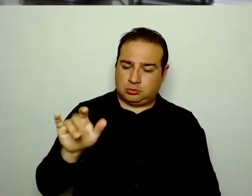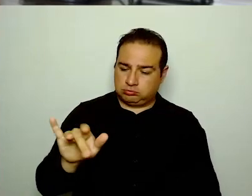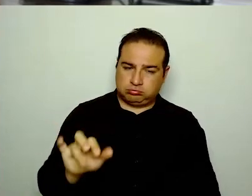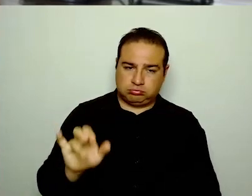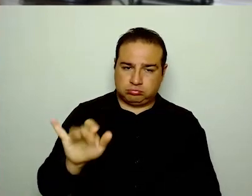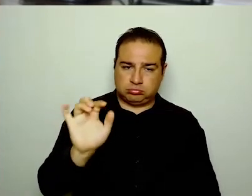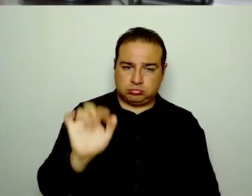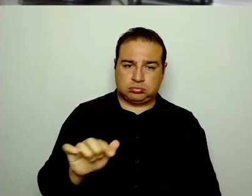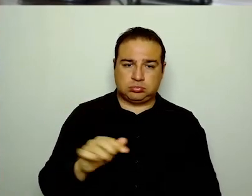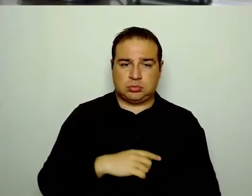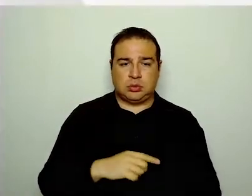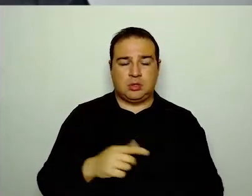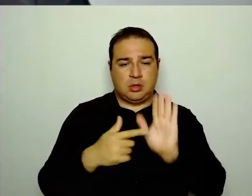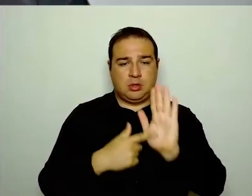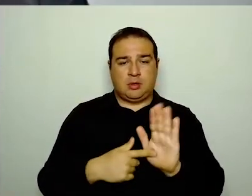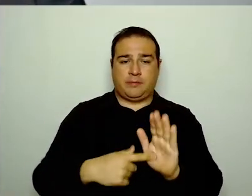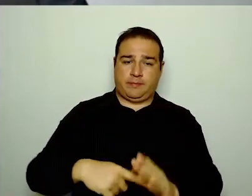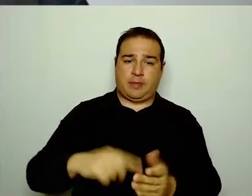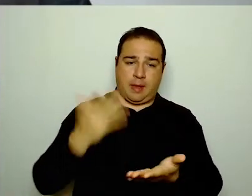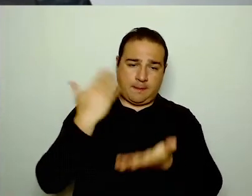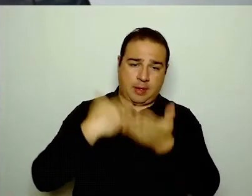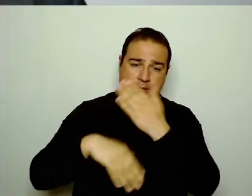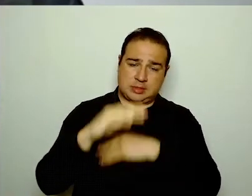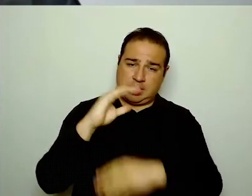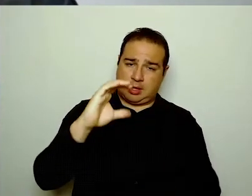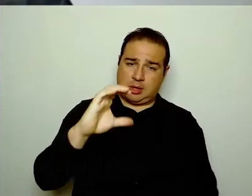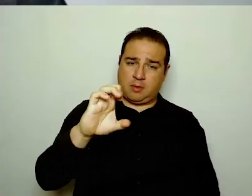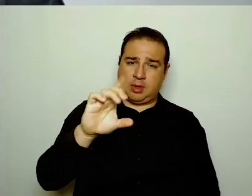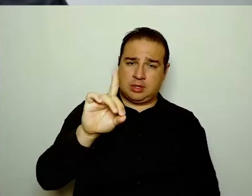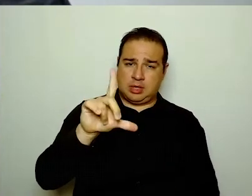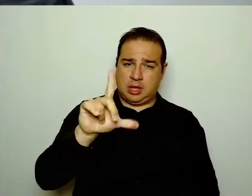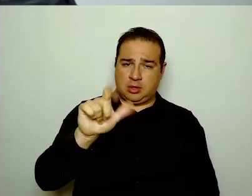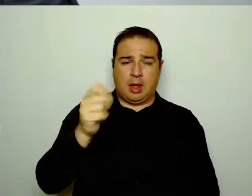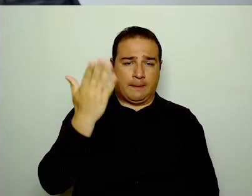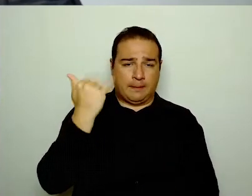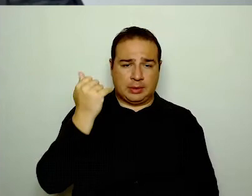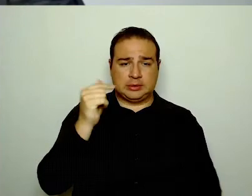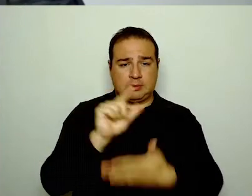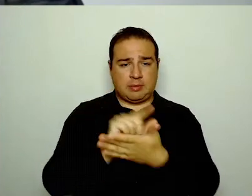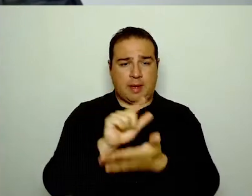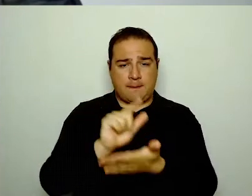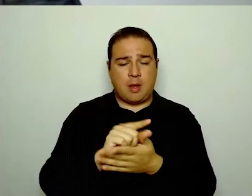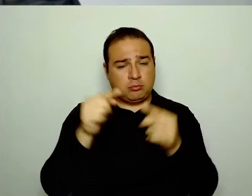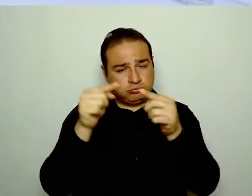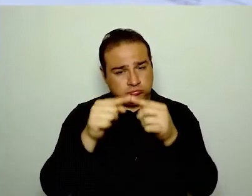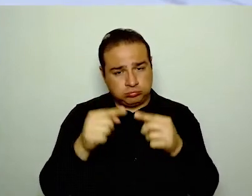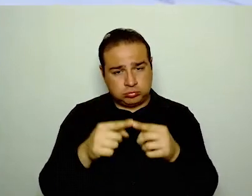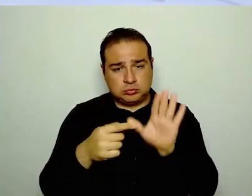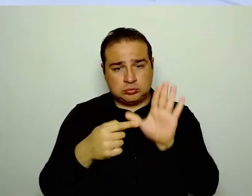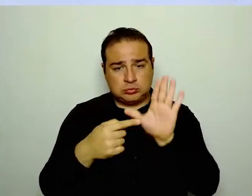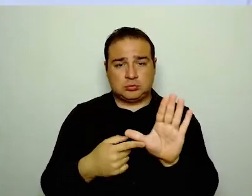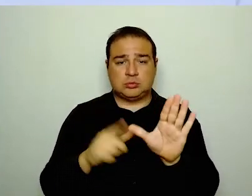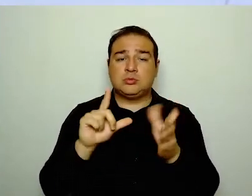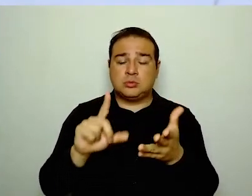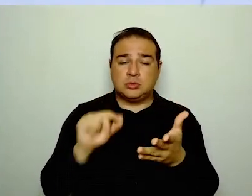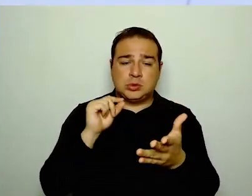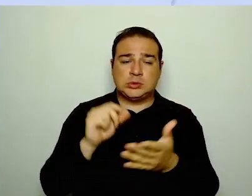urna eletrônica. Essa é uma cédula antiga da Justiça Eleitoral